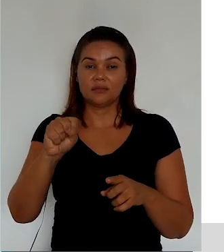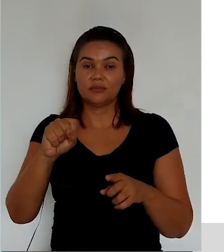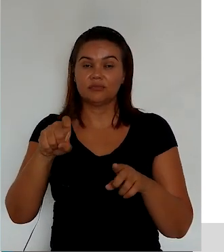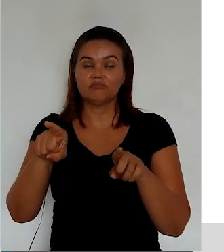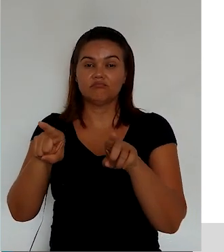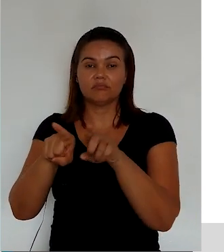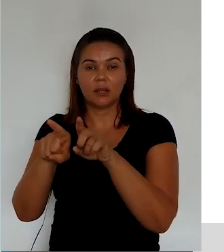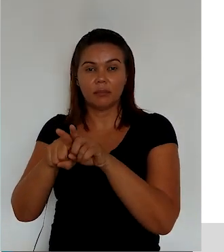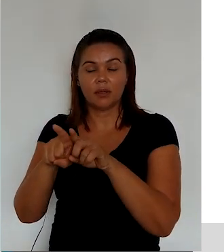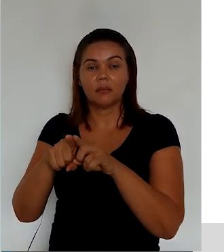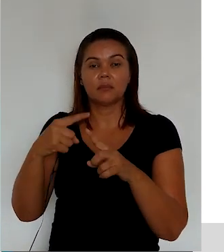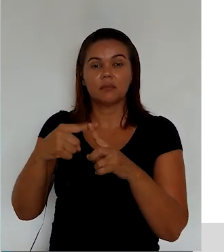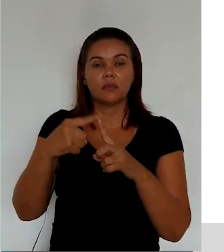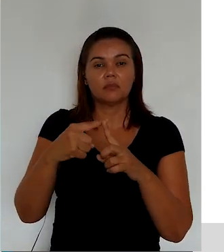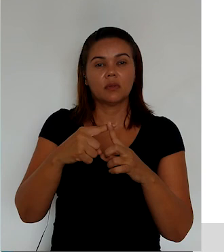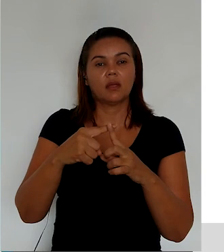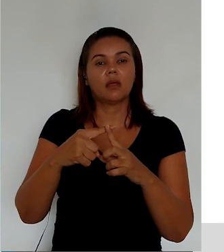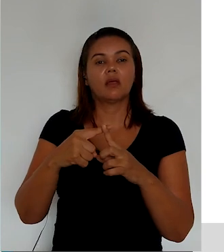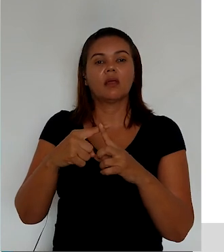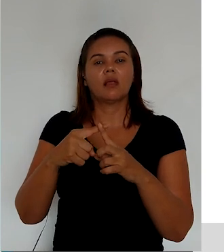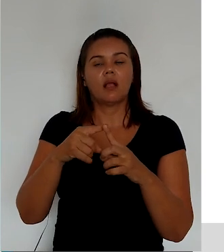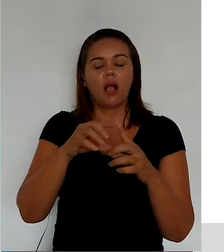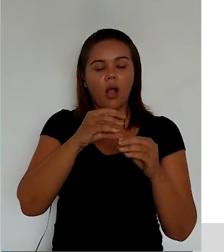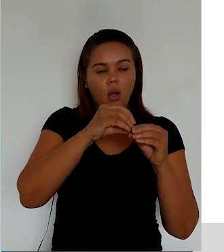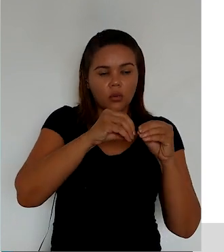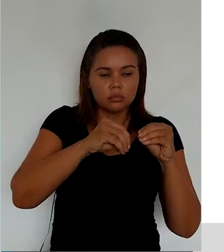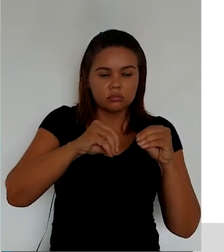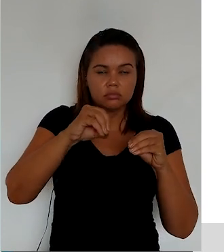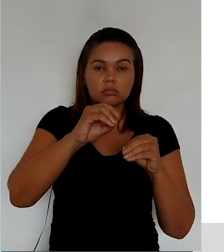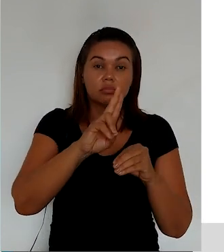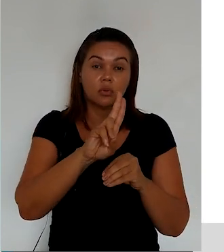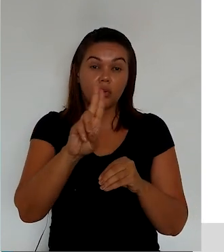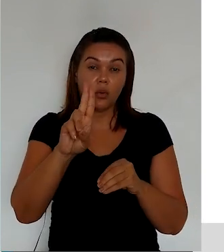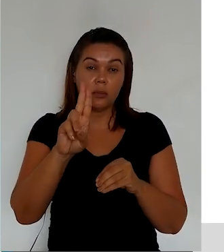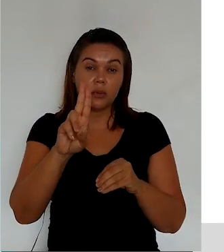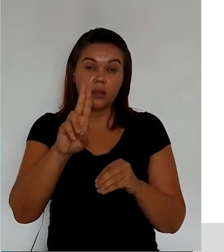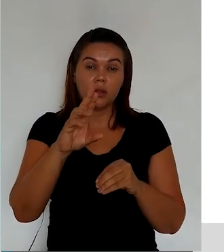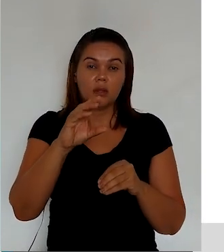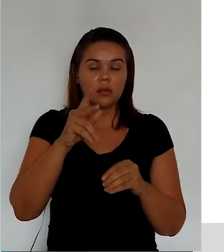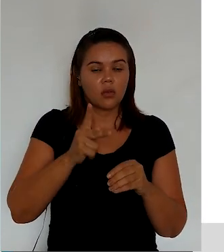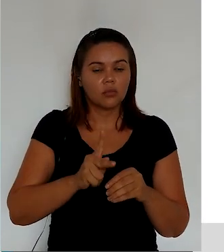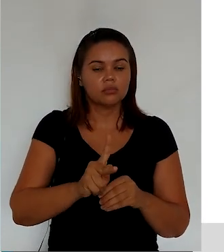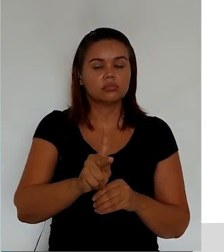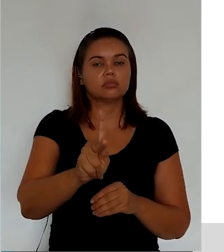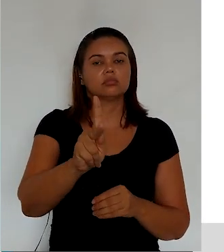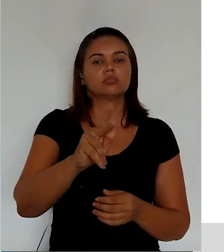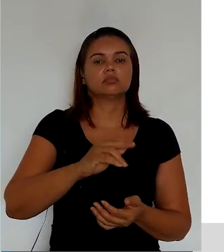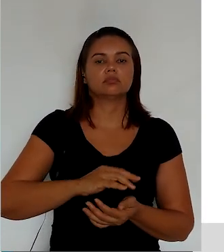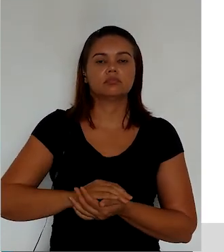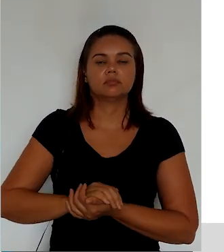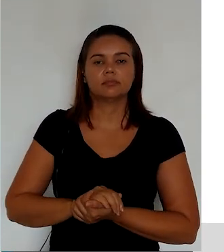Assim, o método de condução é denominado contínuo.